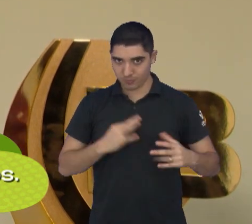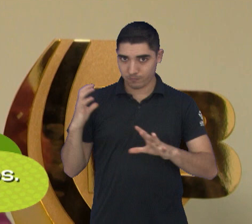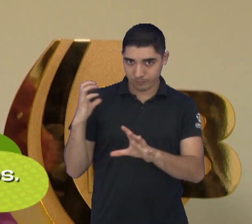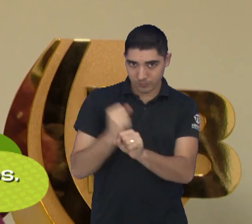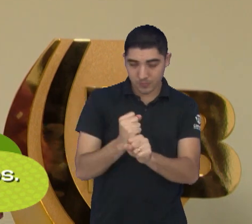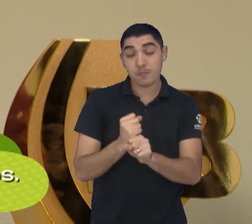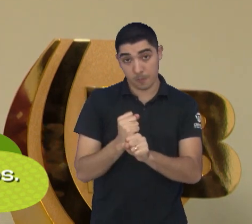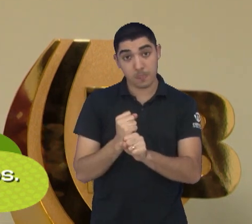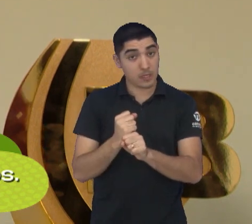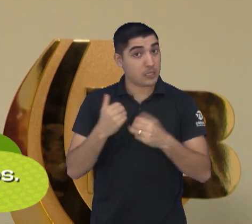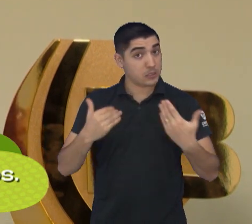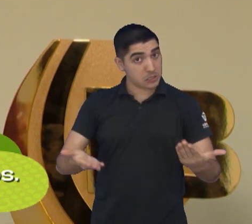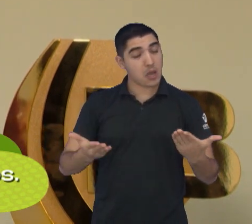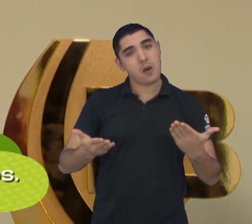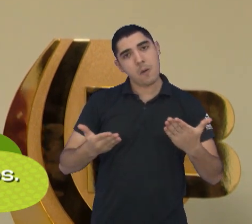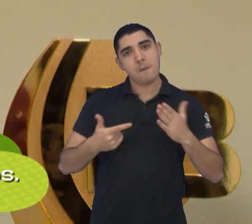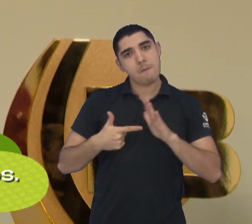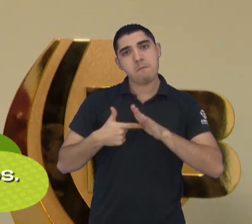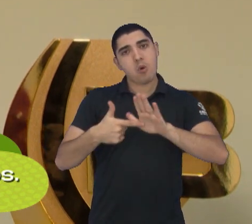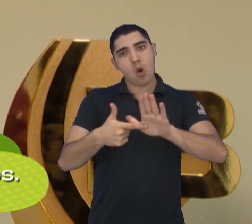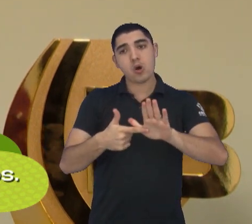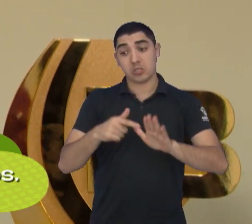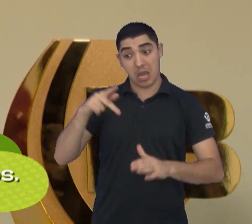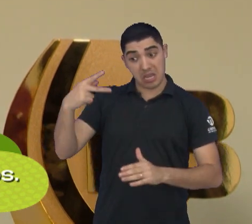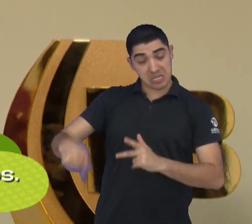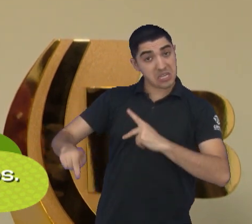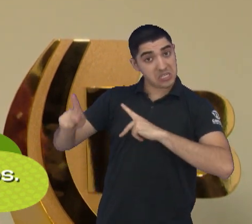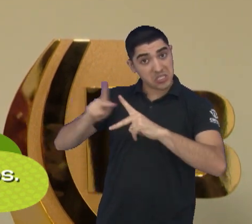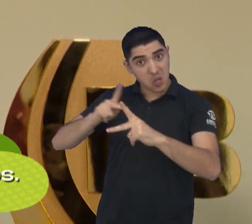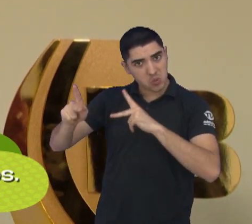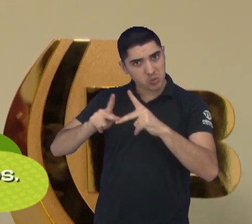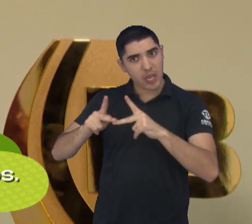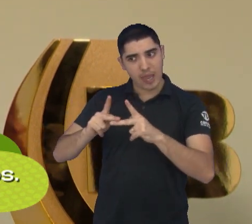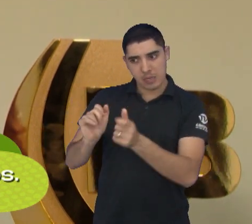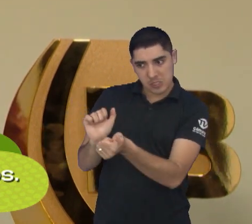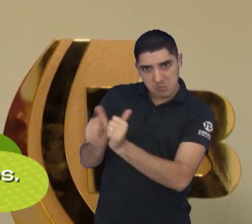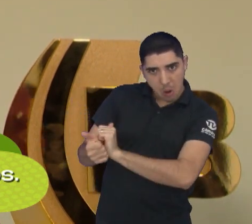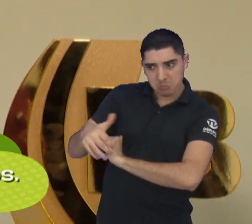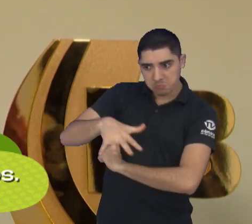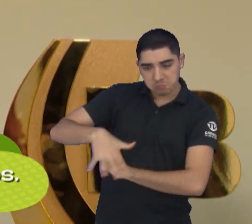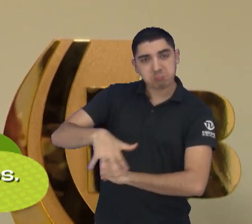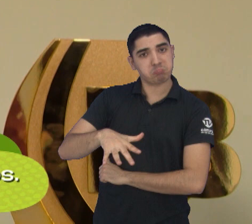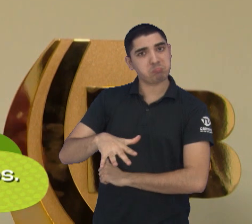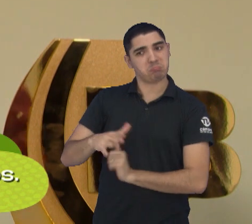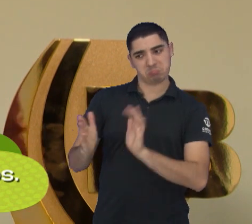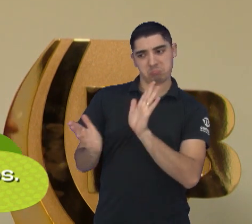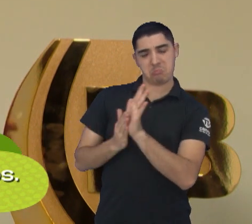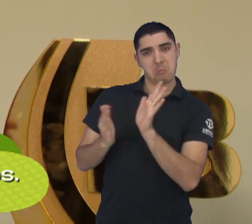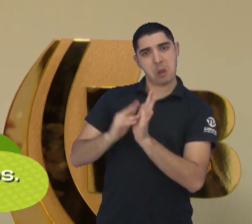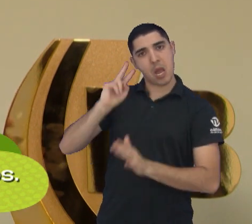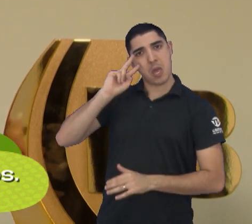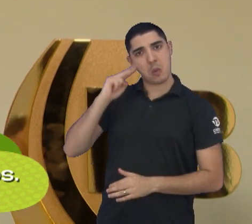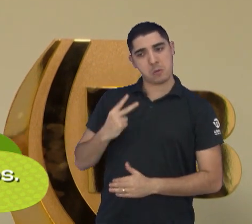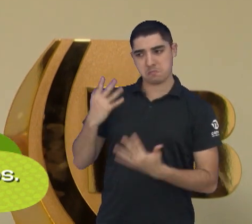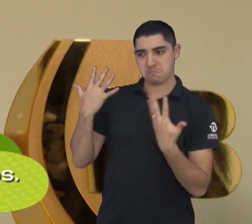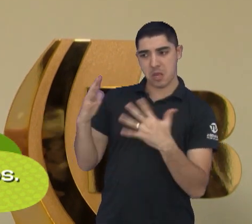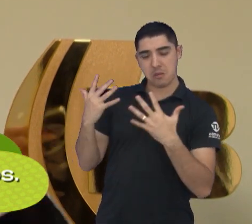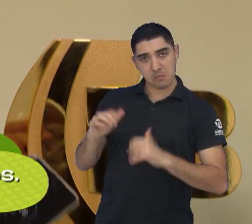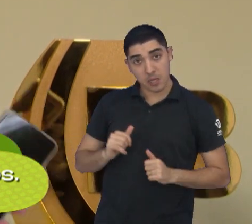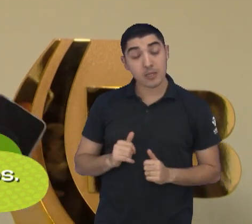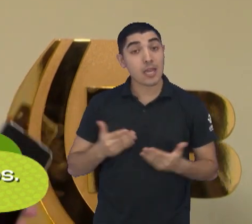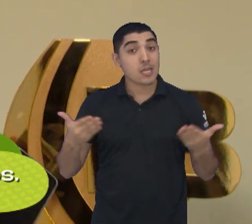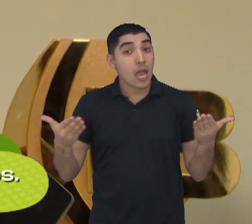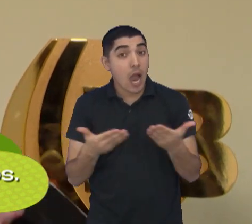com que o trabalho desenvolvido na cidade fosse ressaltado. E quem vai trazer mais informações para poder